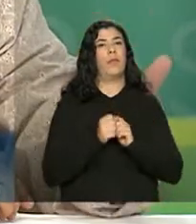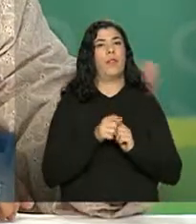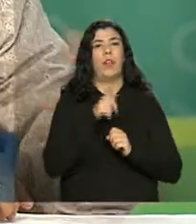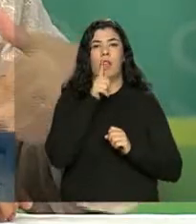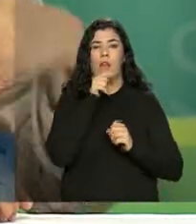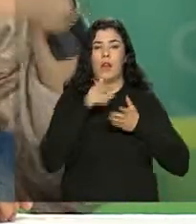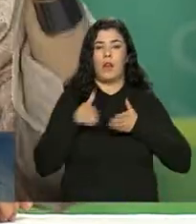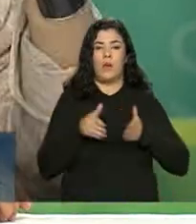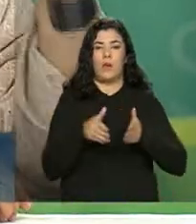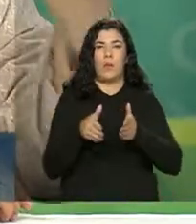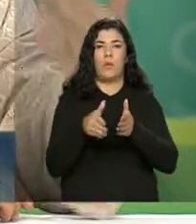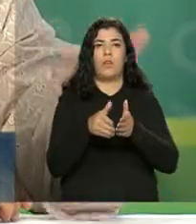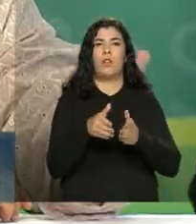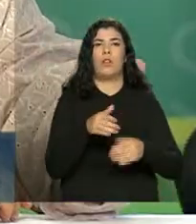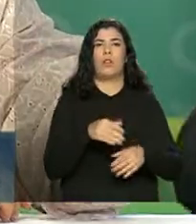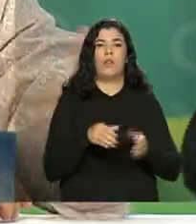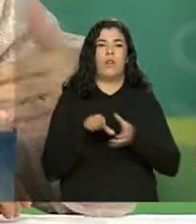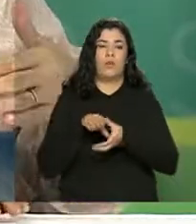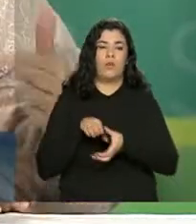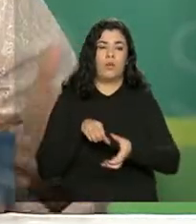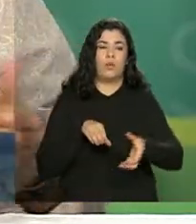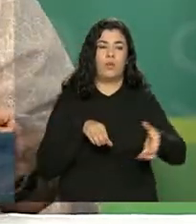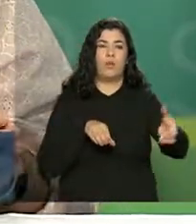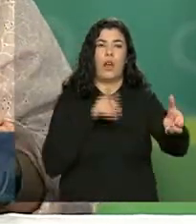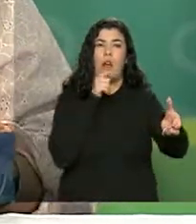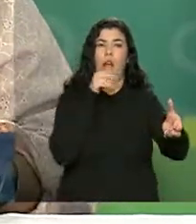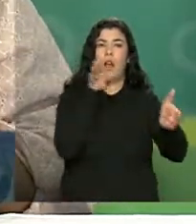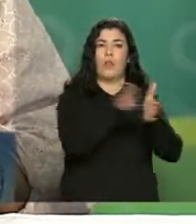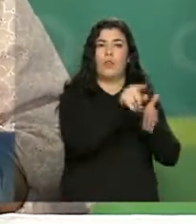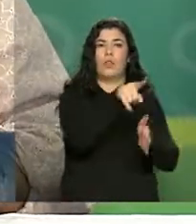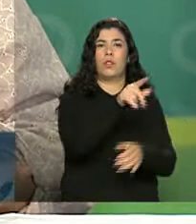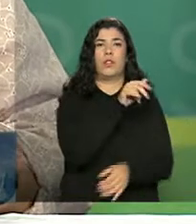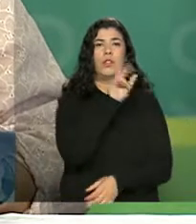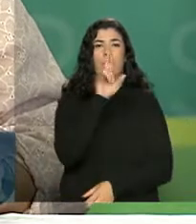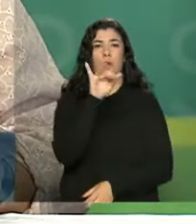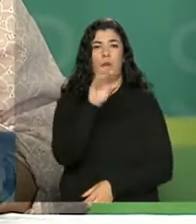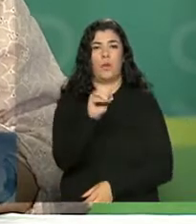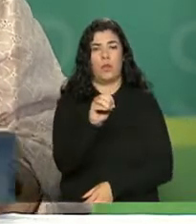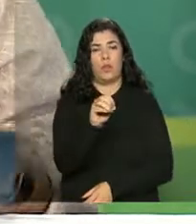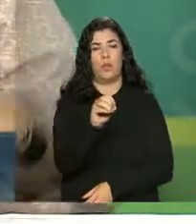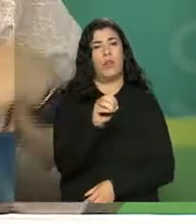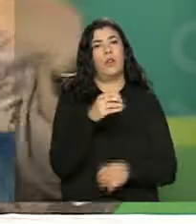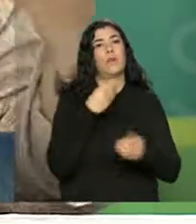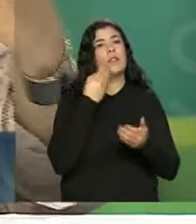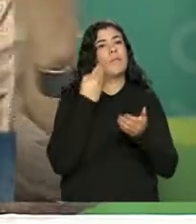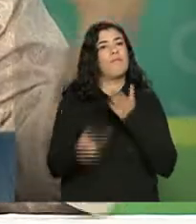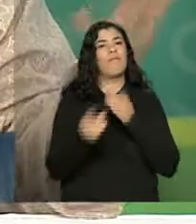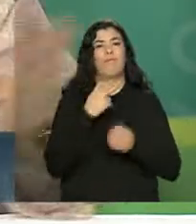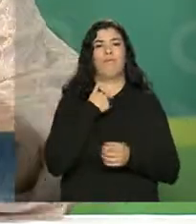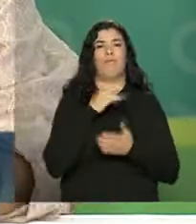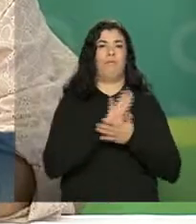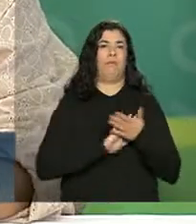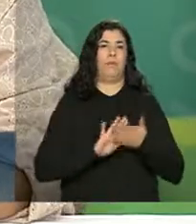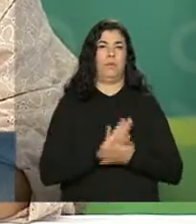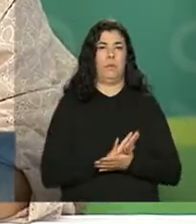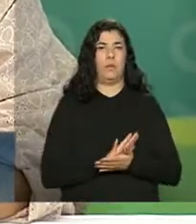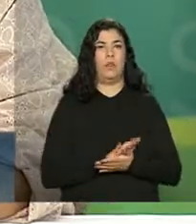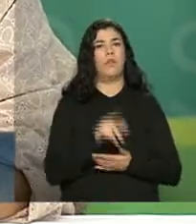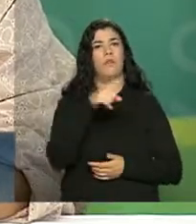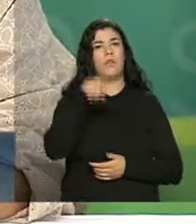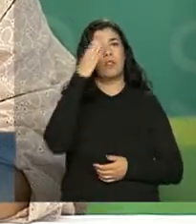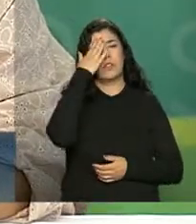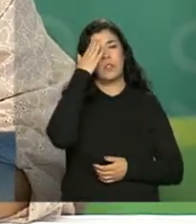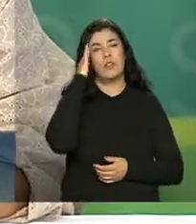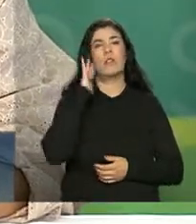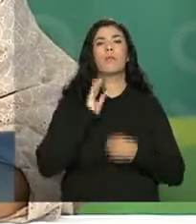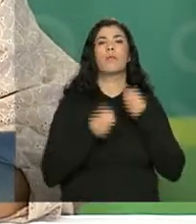Janeiro receba a água cidade do Rio de Janeiro receba a água a mais que você não tenha desperdício Esse é um conjunto de medidas que todo mundo já